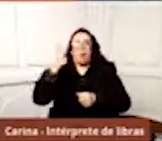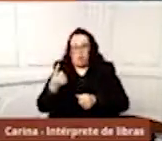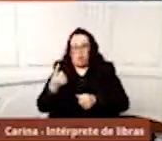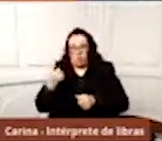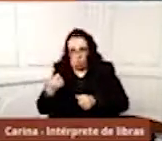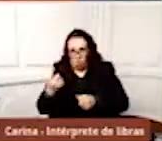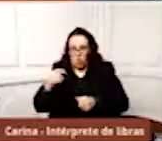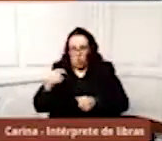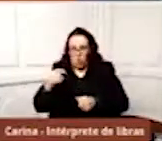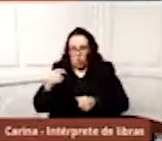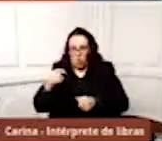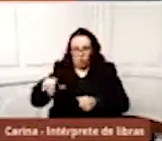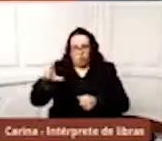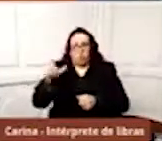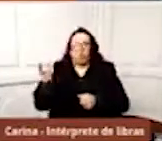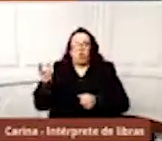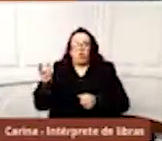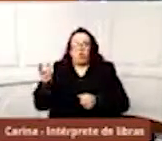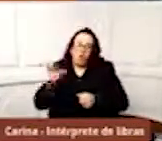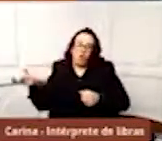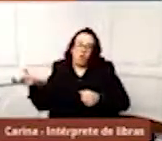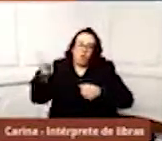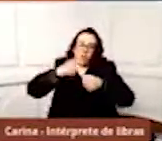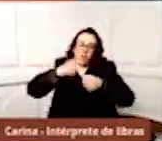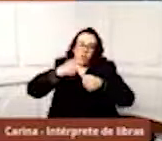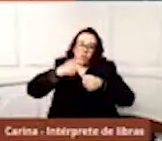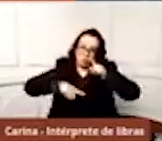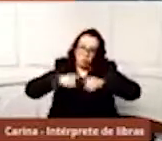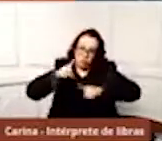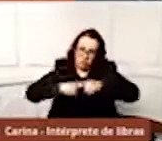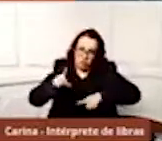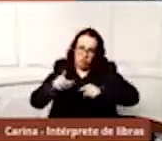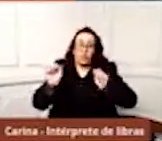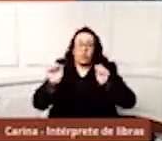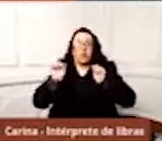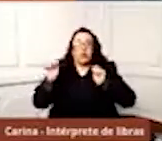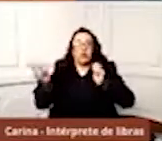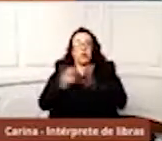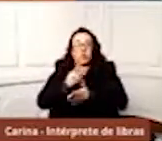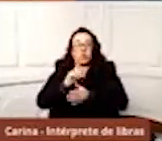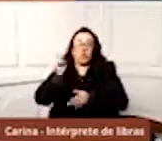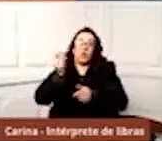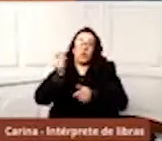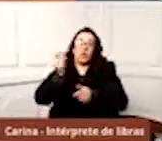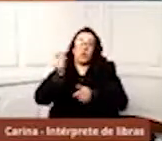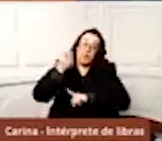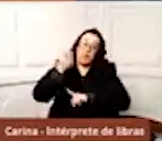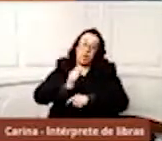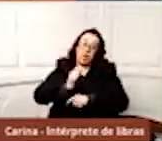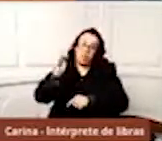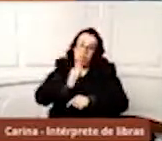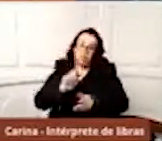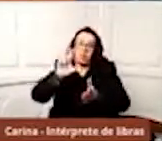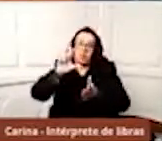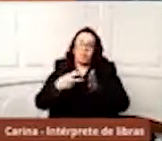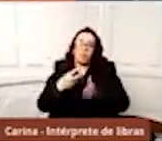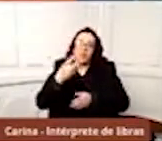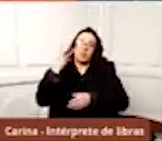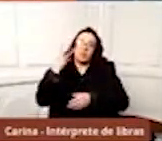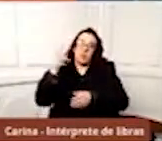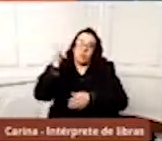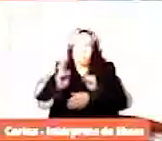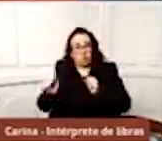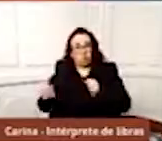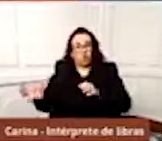aí a retomada das atividades que acontecerão em agosto e no dia 3 de agosto projetar o que retorna